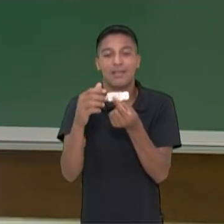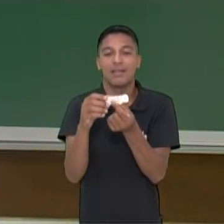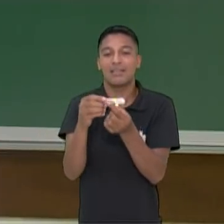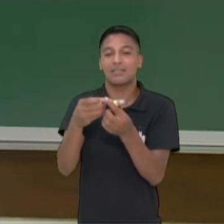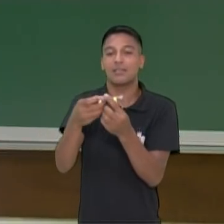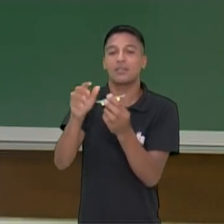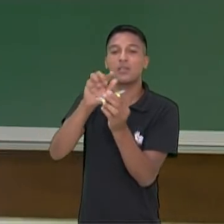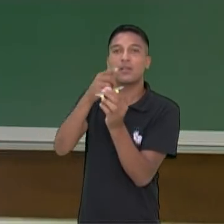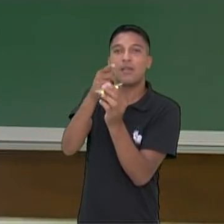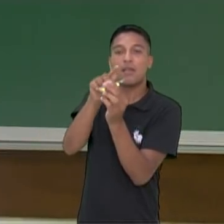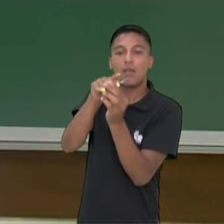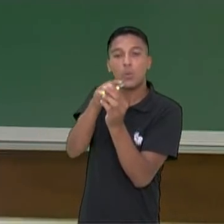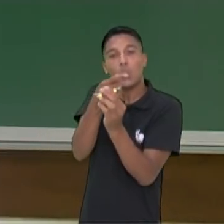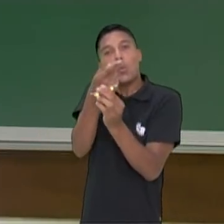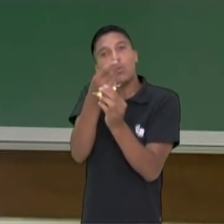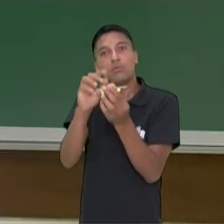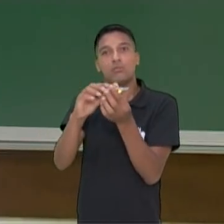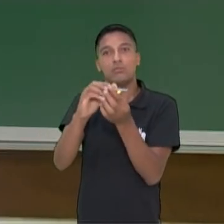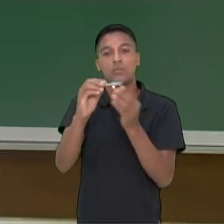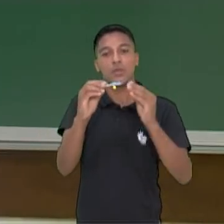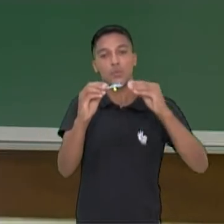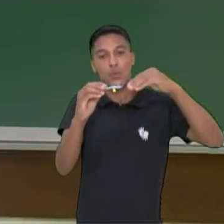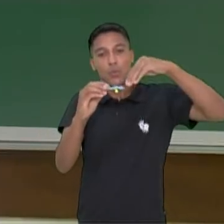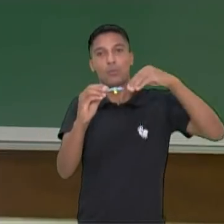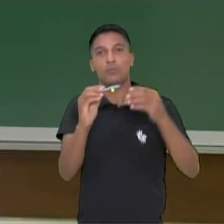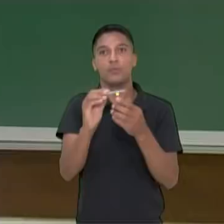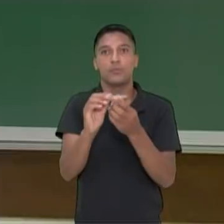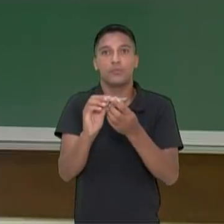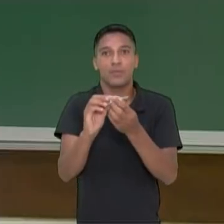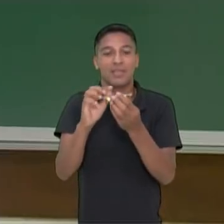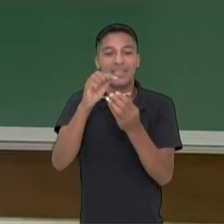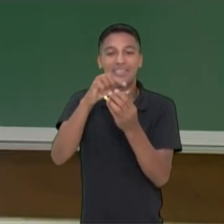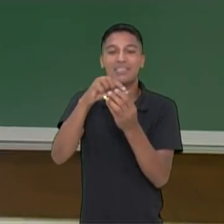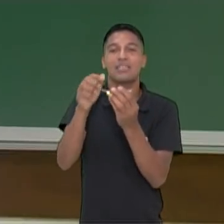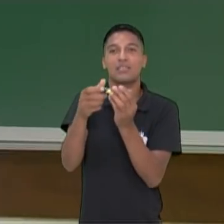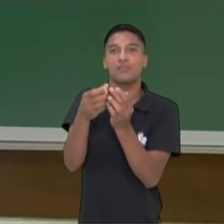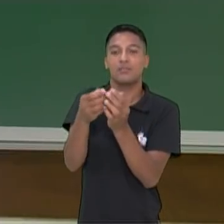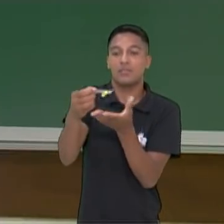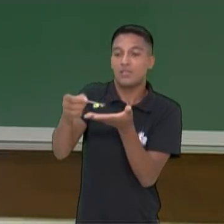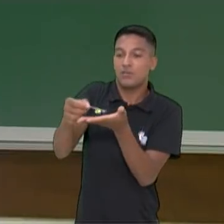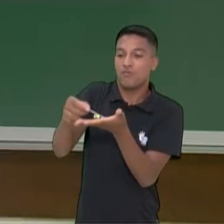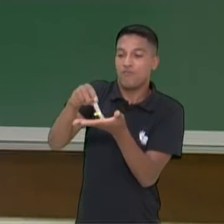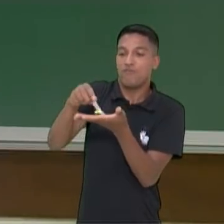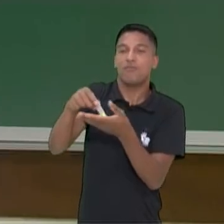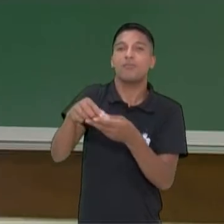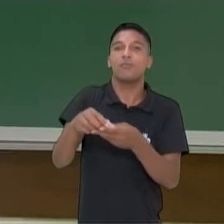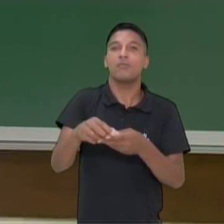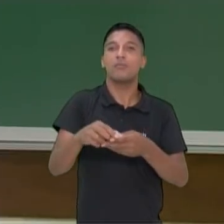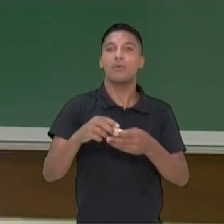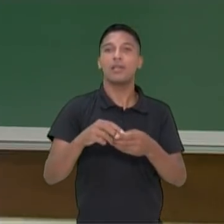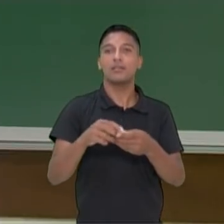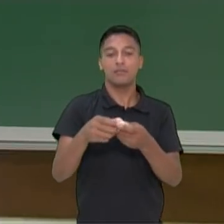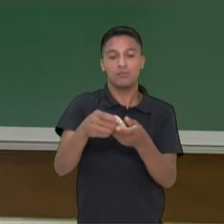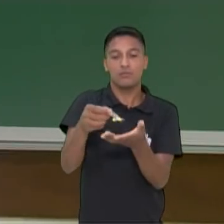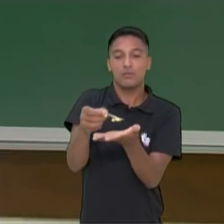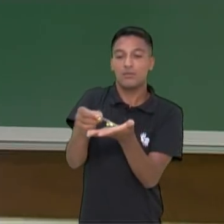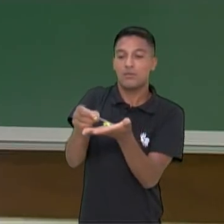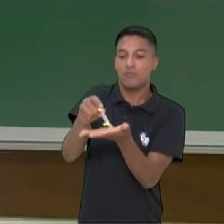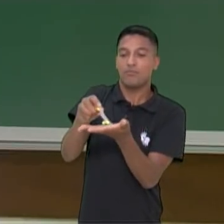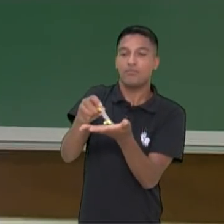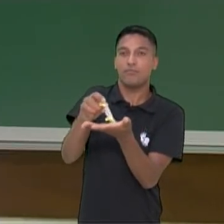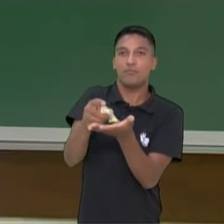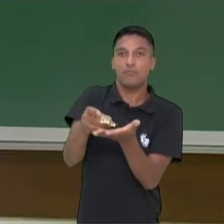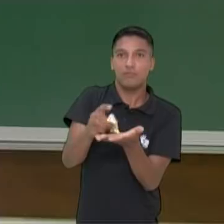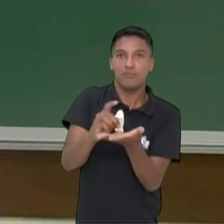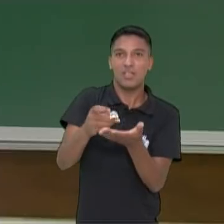Alguns até usam essa parte para parar o skate, meio que como um freio do skate, né? Levanta o bico